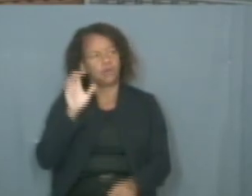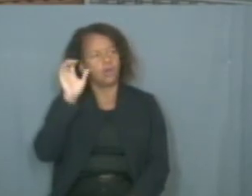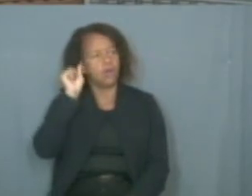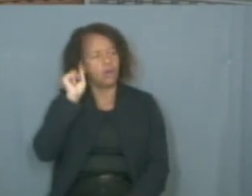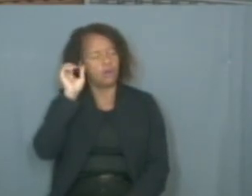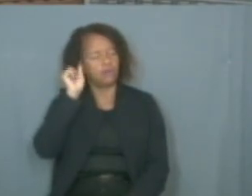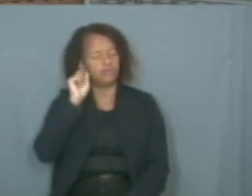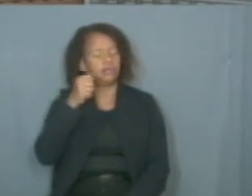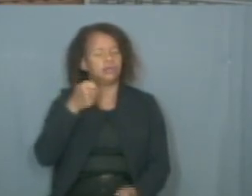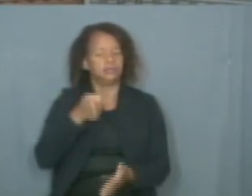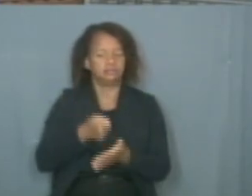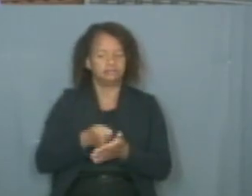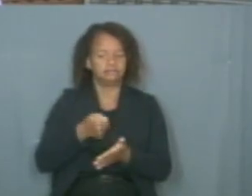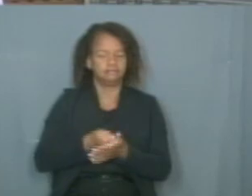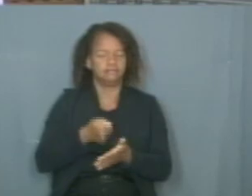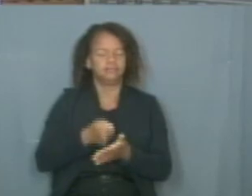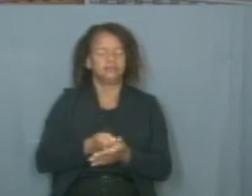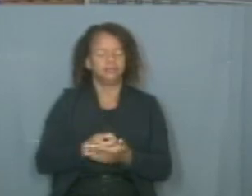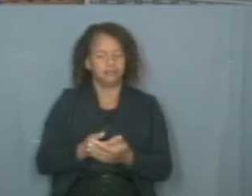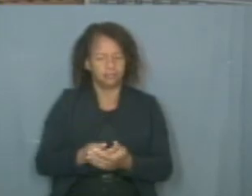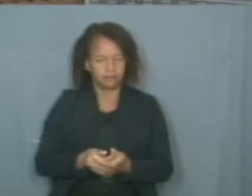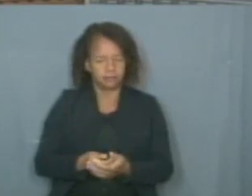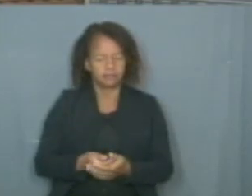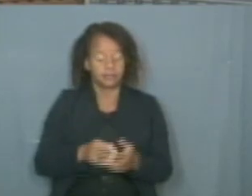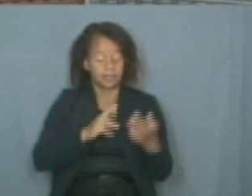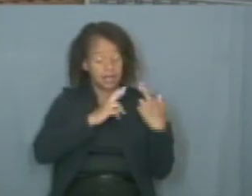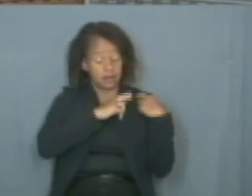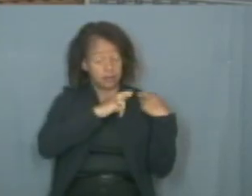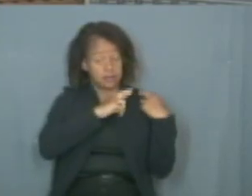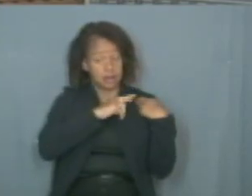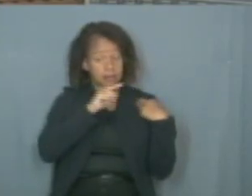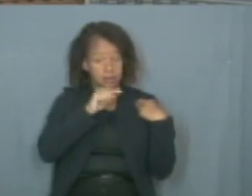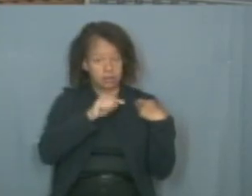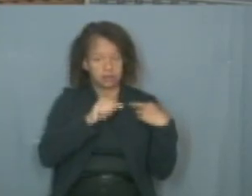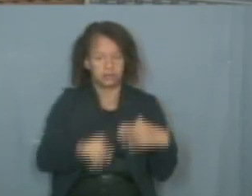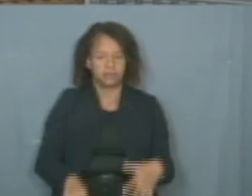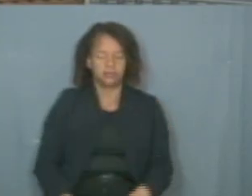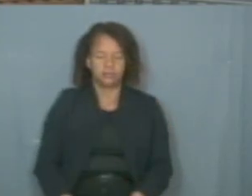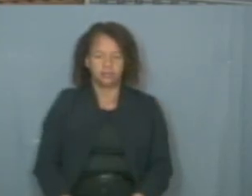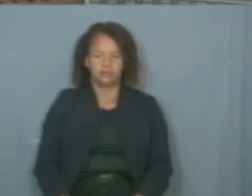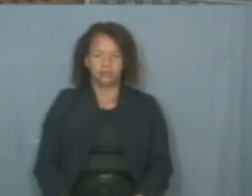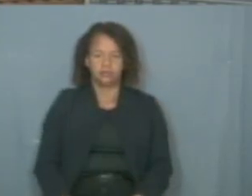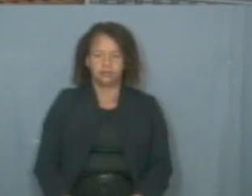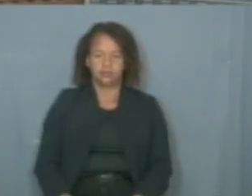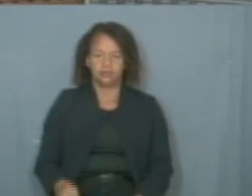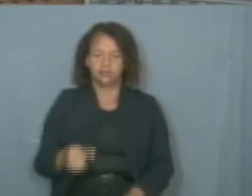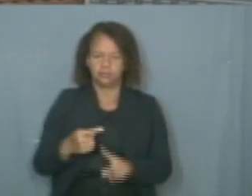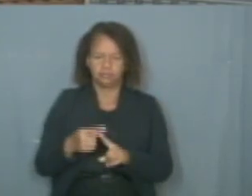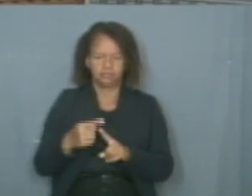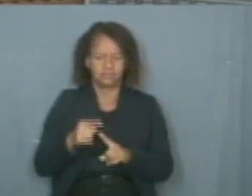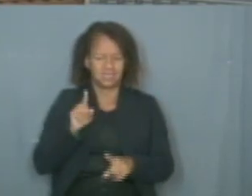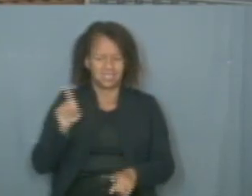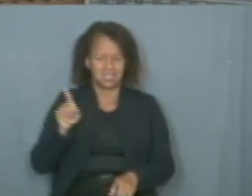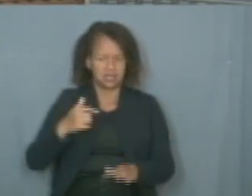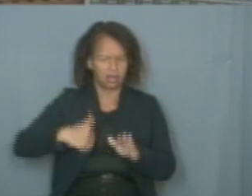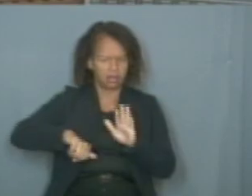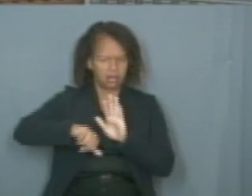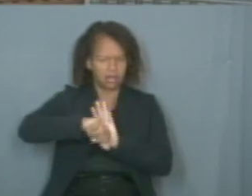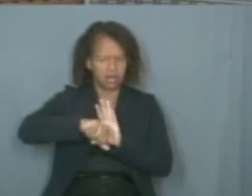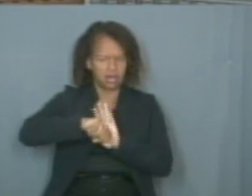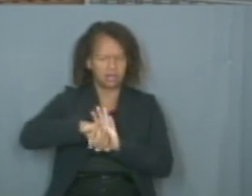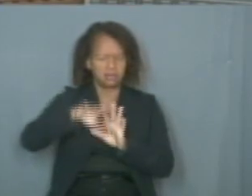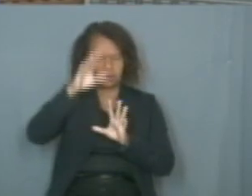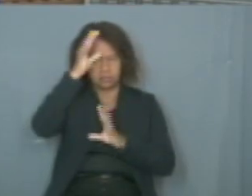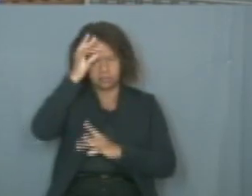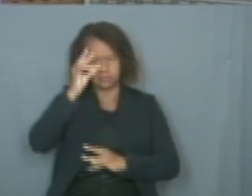ouvidos e devidamente punidos, se assim têm responsabilidade sobre isso, porque isso é um ato criminoso. Eu